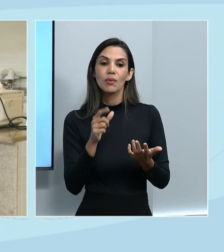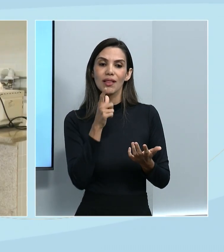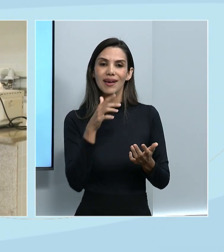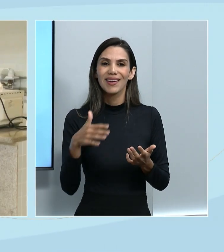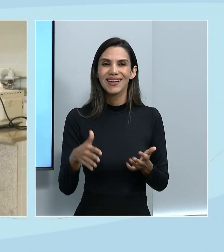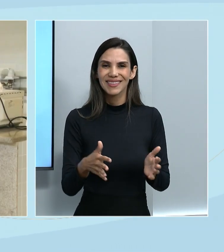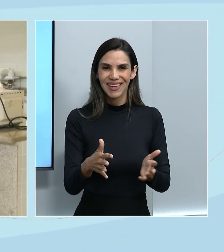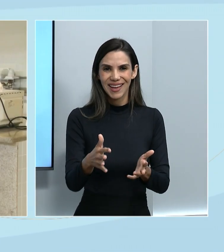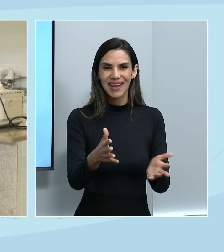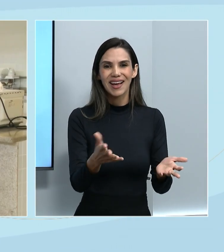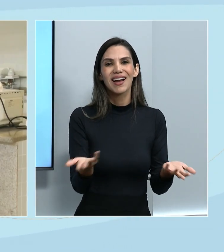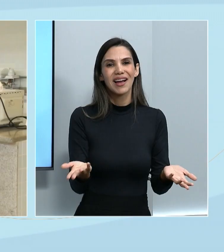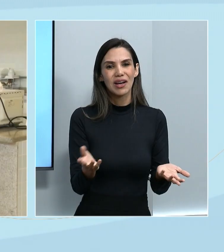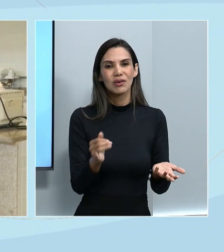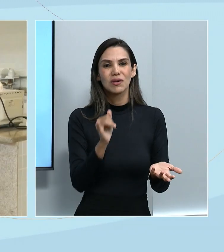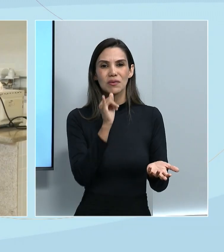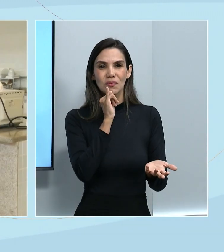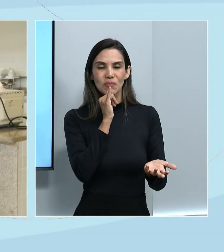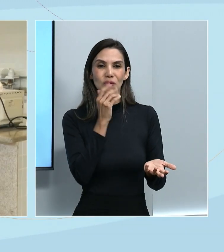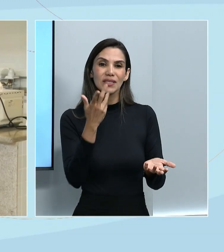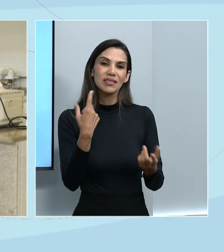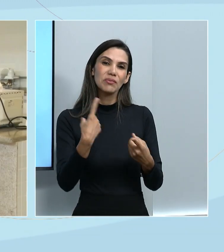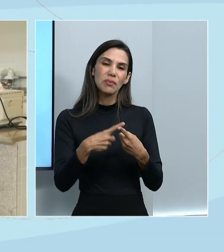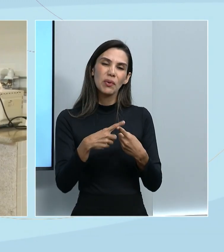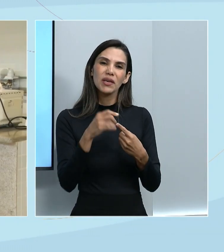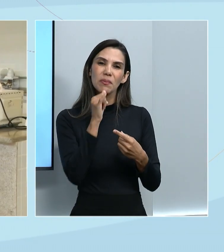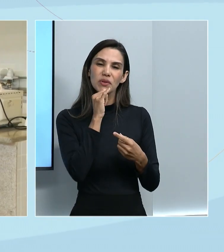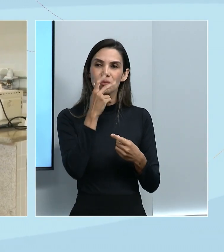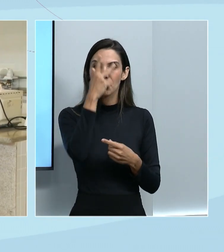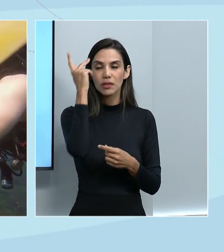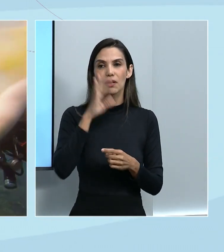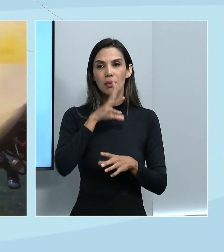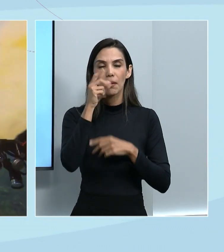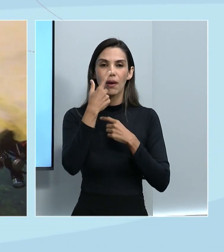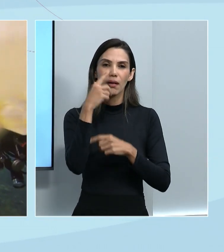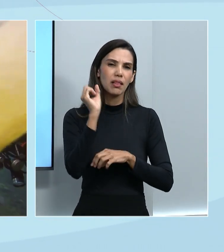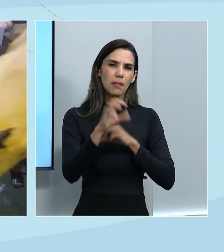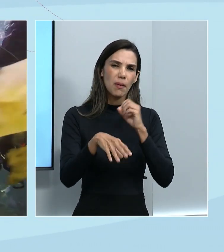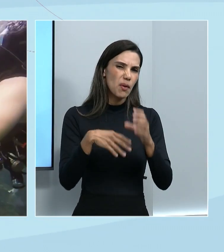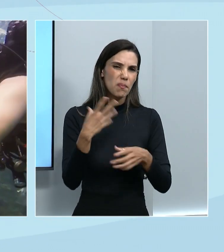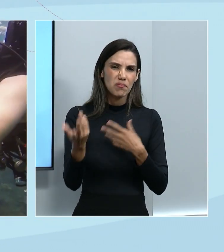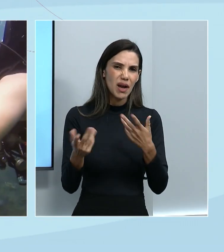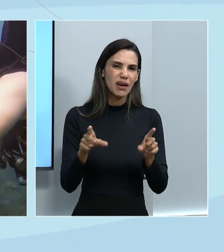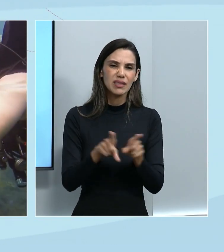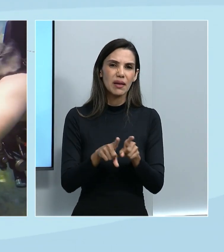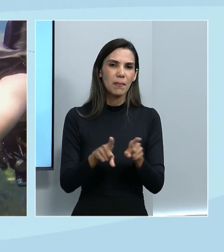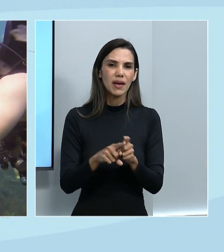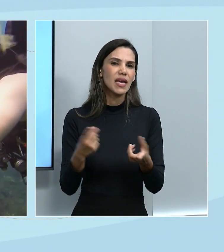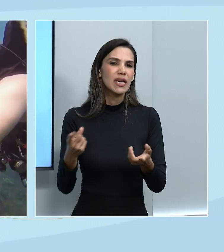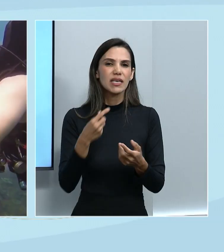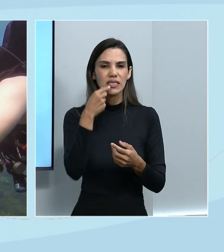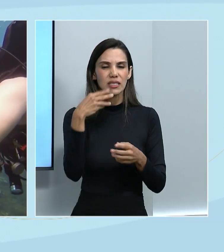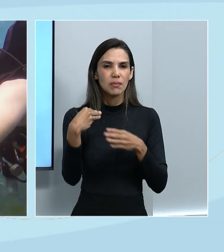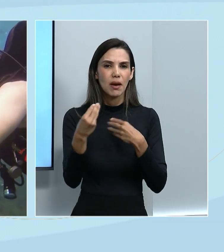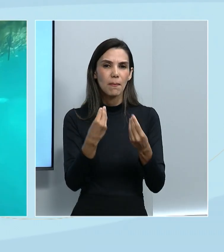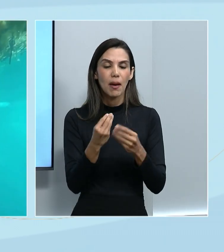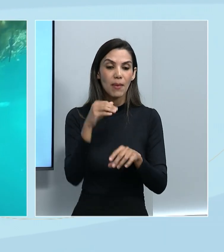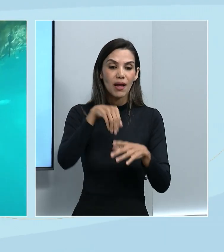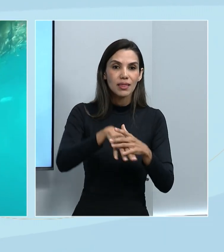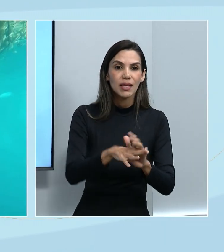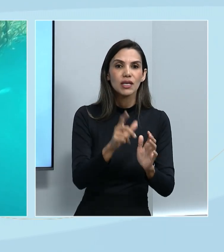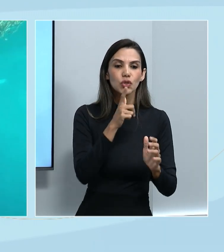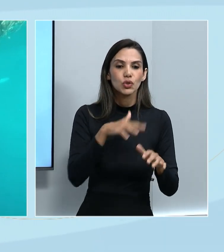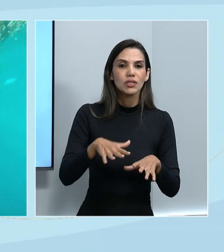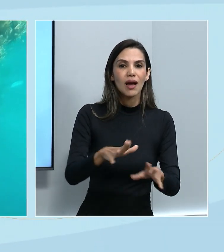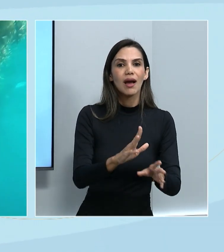porque o grande problema está quando esses plásticos chegam lá nos lençóis da água, né? E principalmente nos oceanos, né? Essa poluição de plásticos que